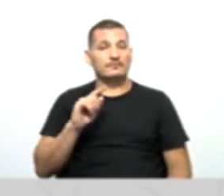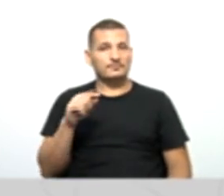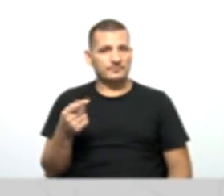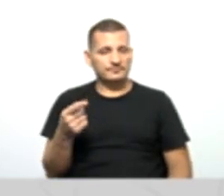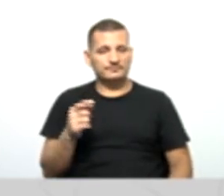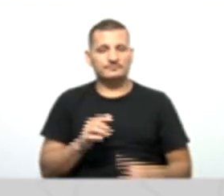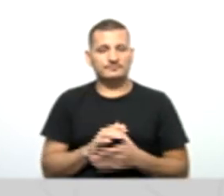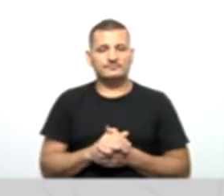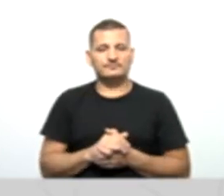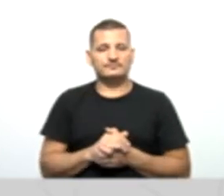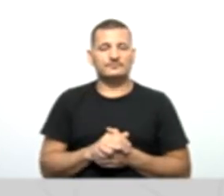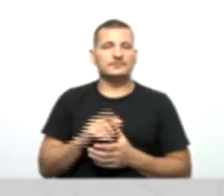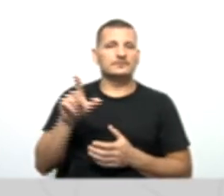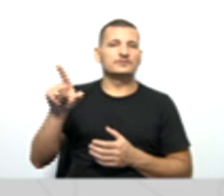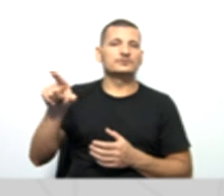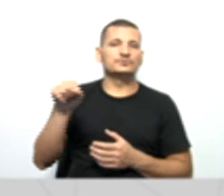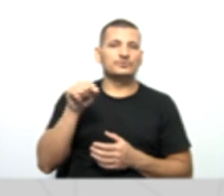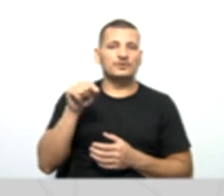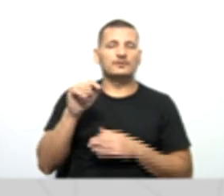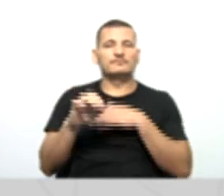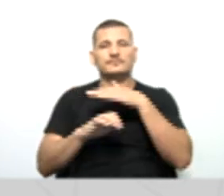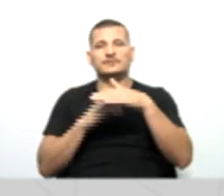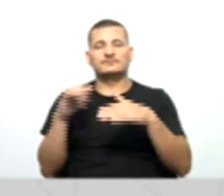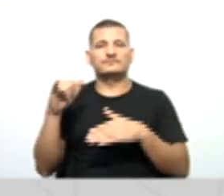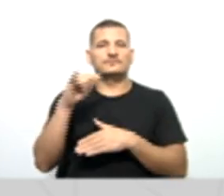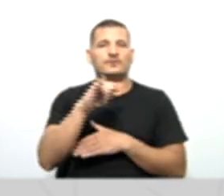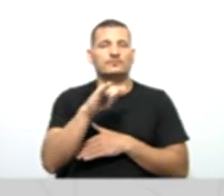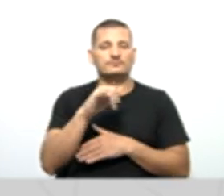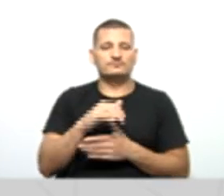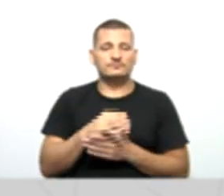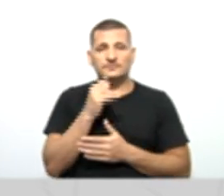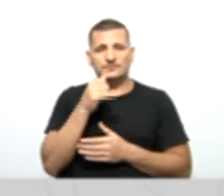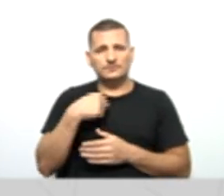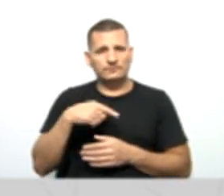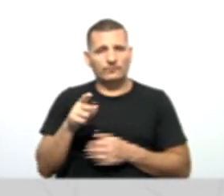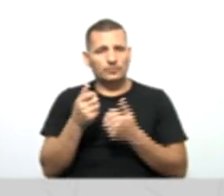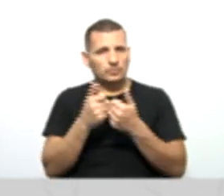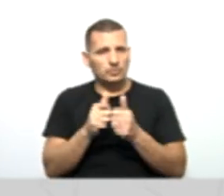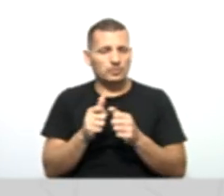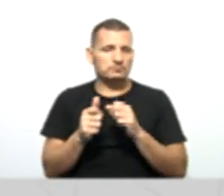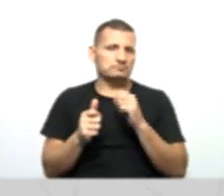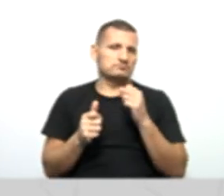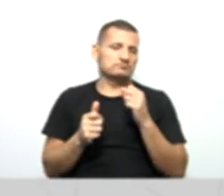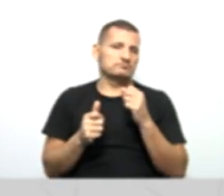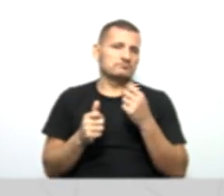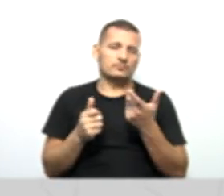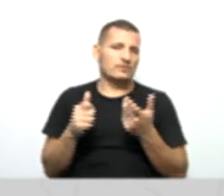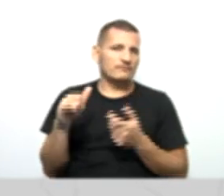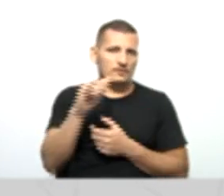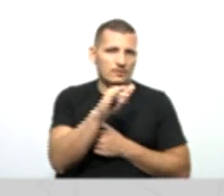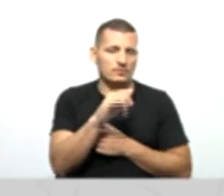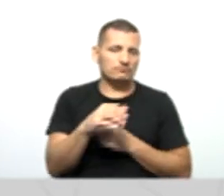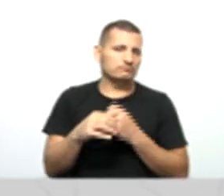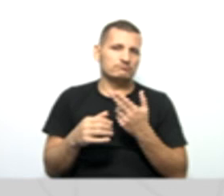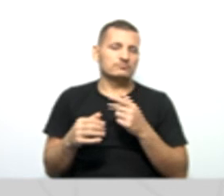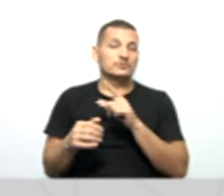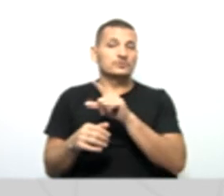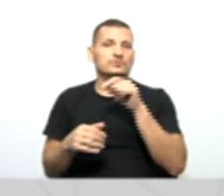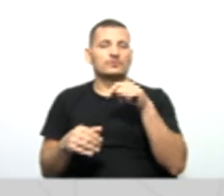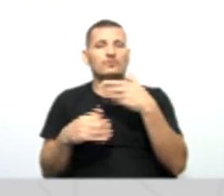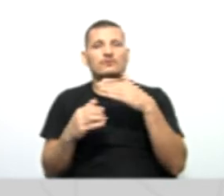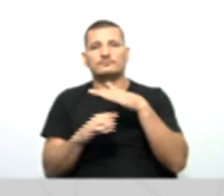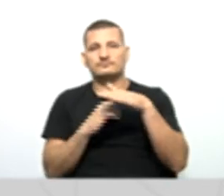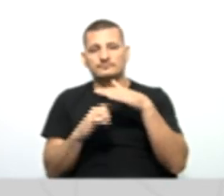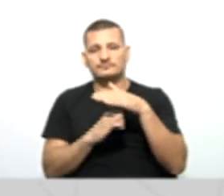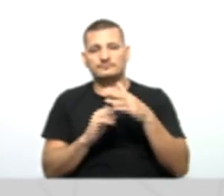para a escolha da companhia. Tá? Se eu estiver indo lá de ônibus ou se eu estiver indo de avião, se for comercial, eu vou ter que escolher qual é a